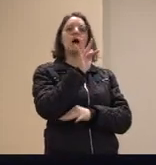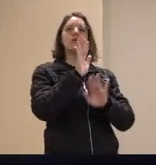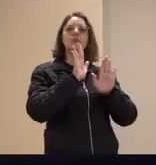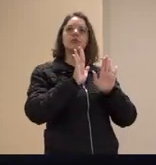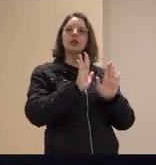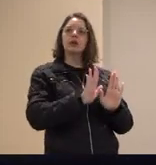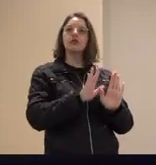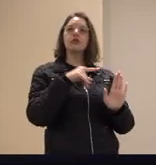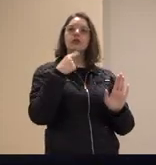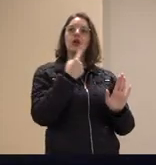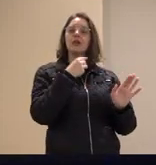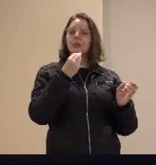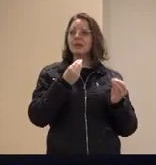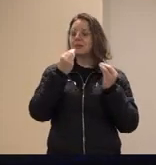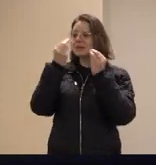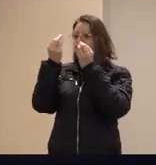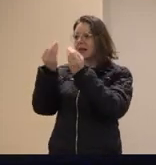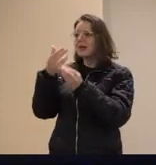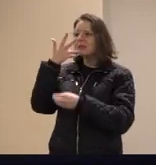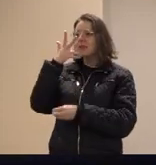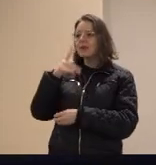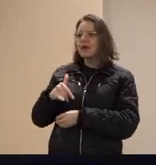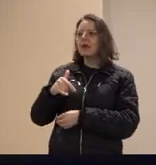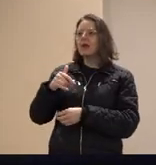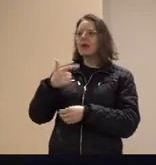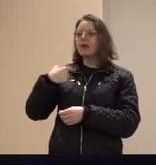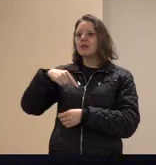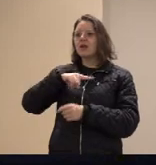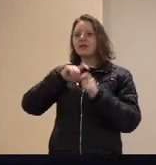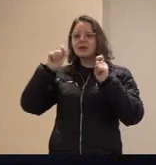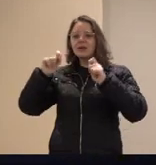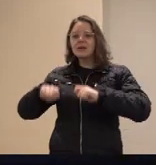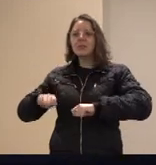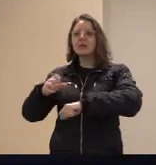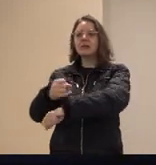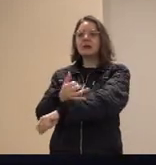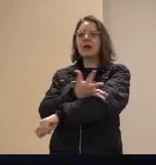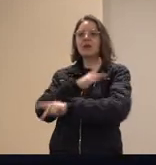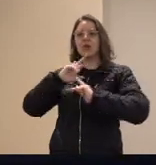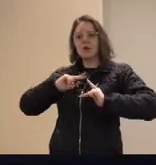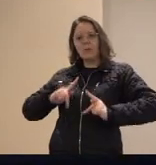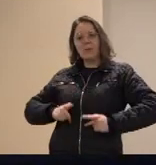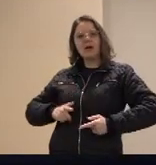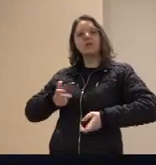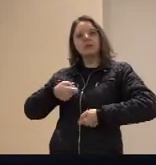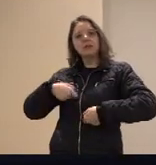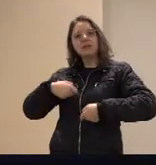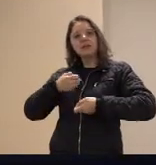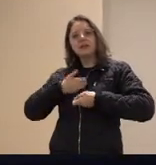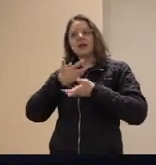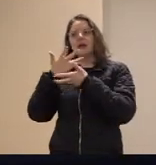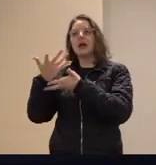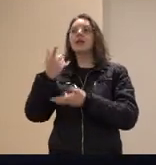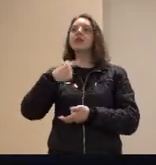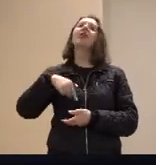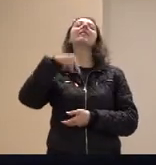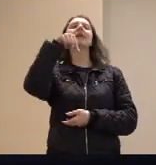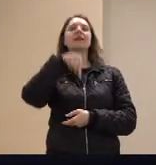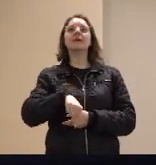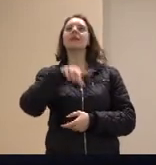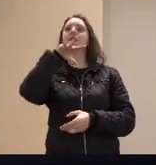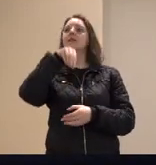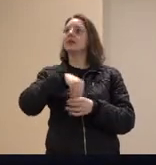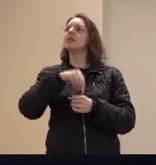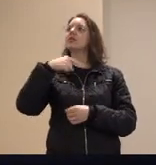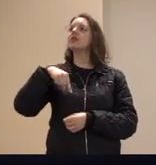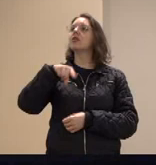aquele adolescente, para aquele jovem, a nossa capacidade emocional. Nós sabemos, aqui dentro, nós sabemos o que é ser